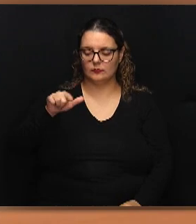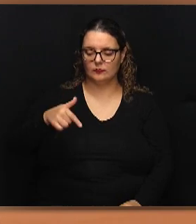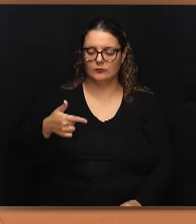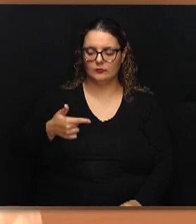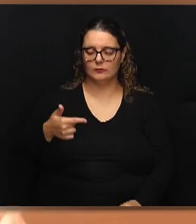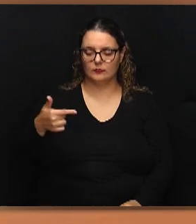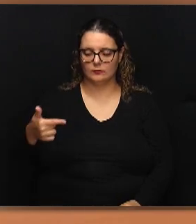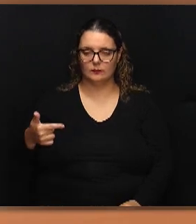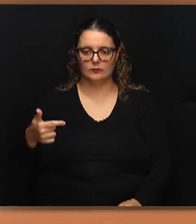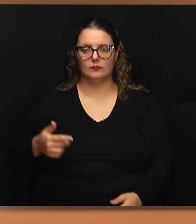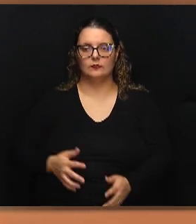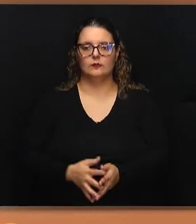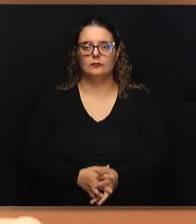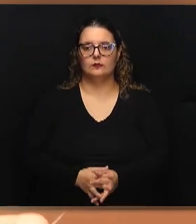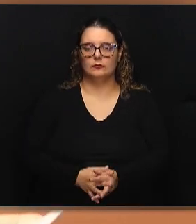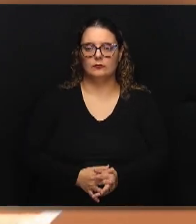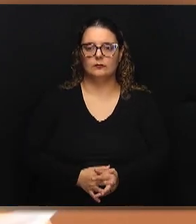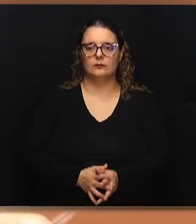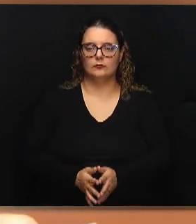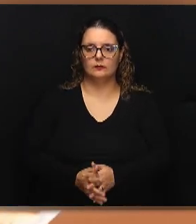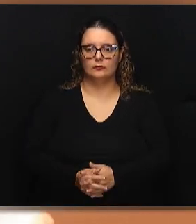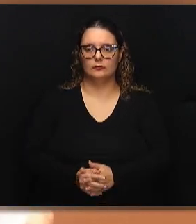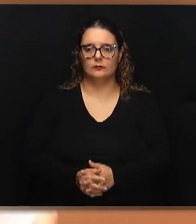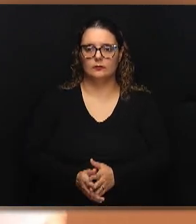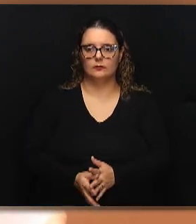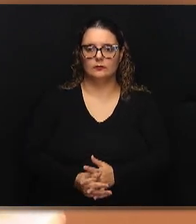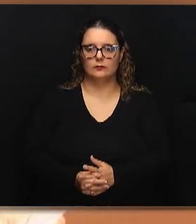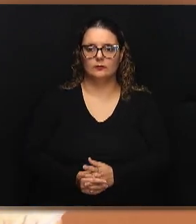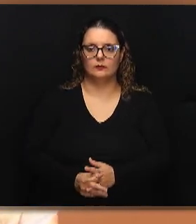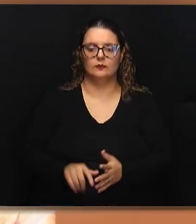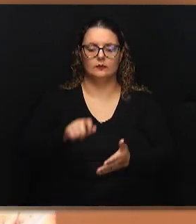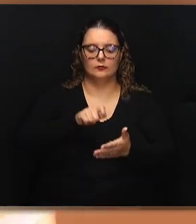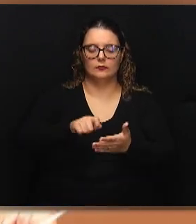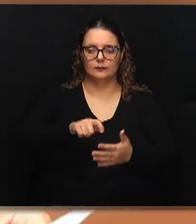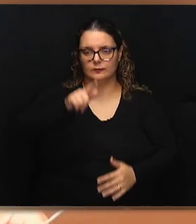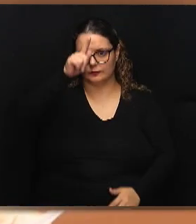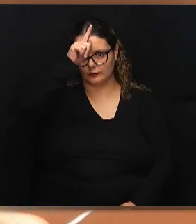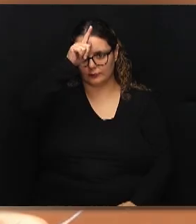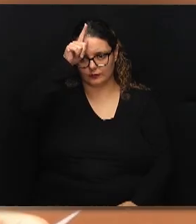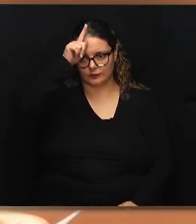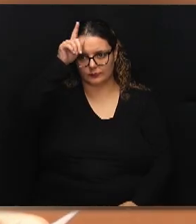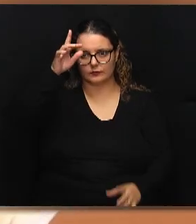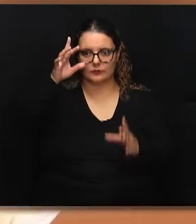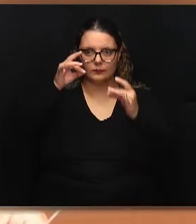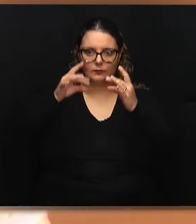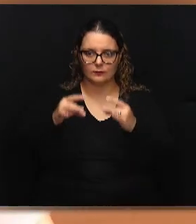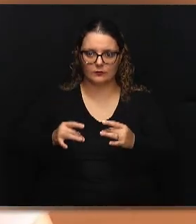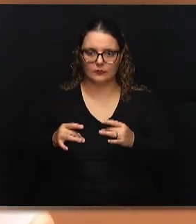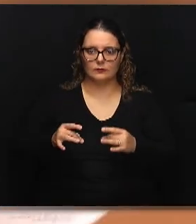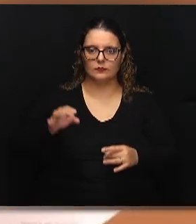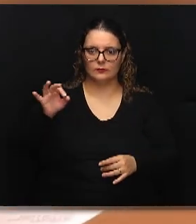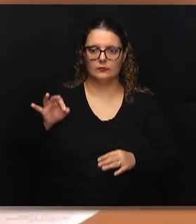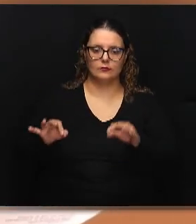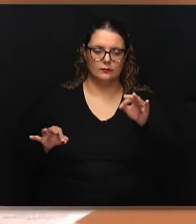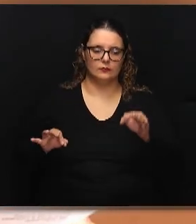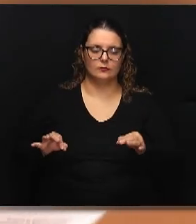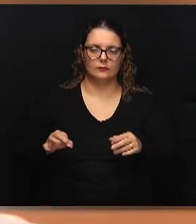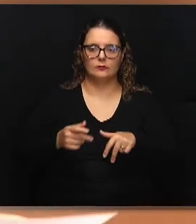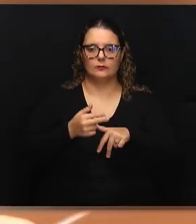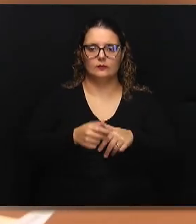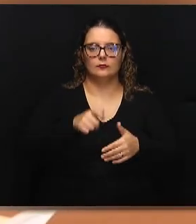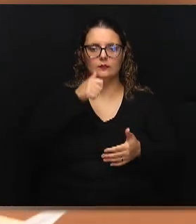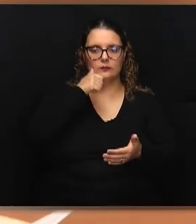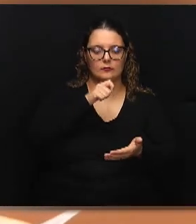249-2022, processo 237511, de autoria do senhor Gustavo Peta, que dispõe sobre a proporção de gêneros entre autores e autores a